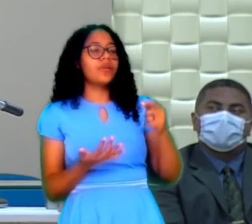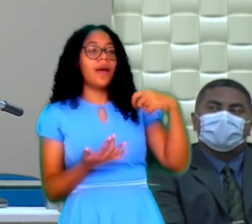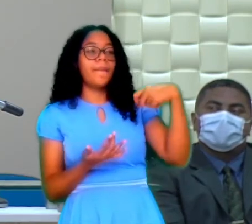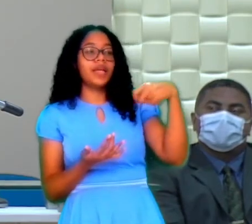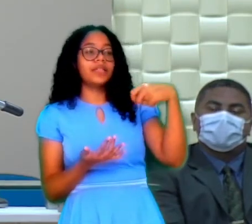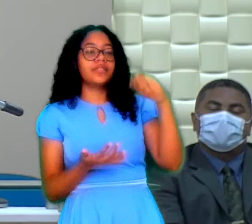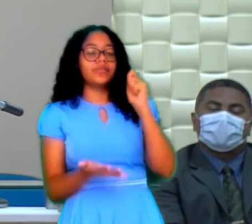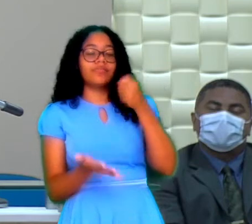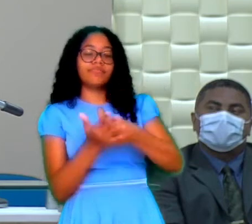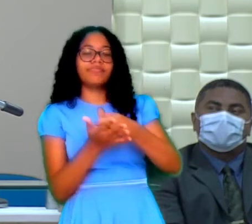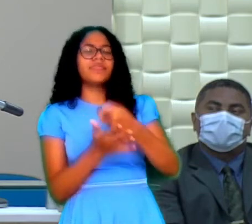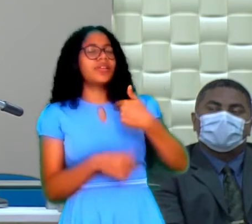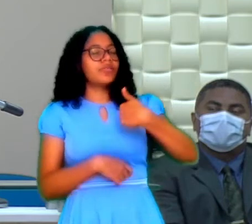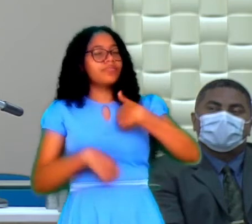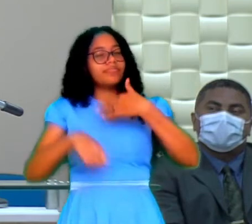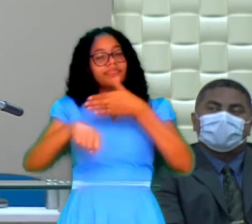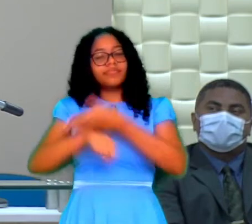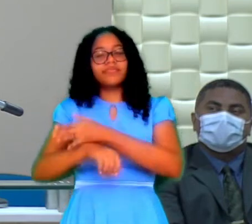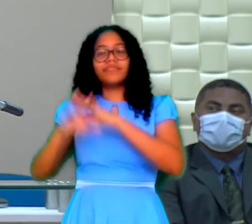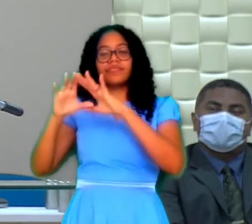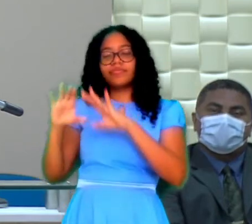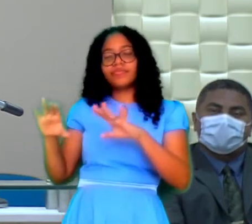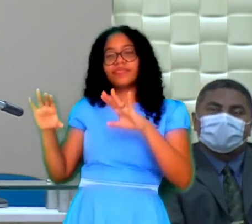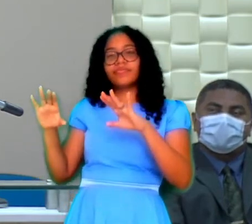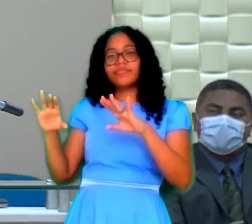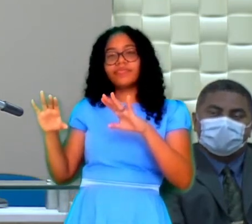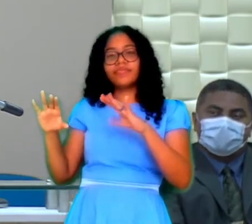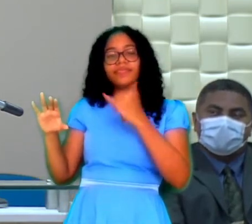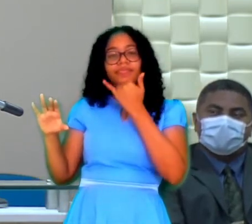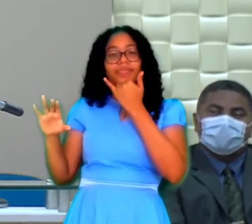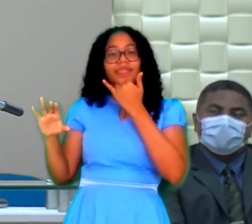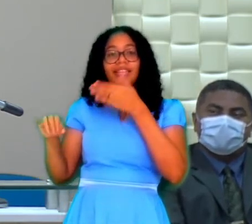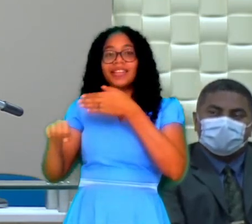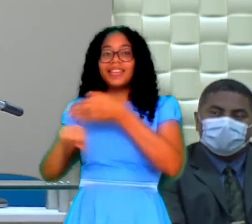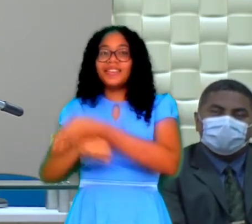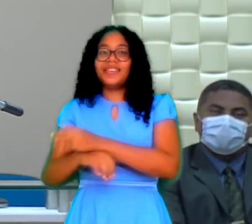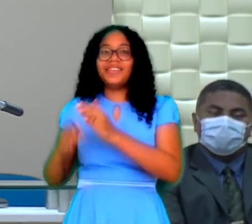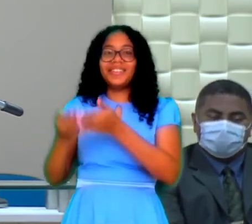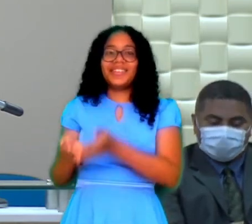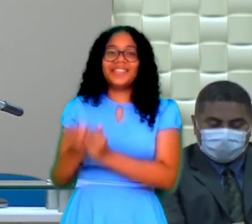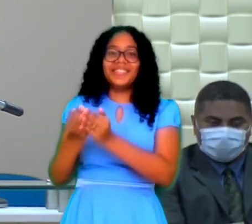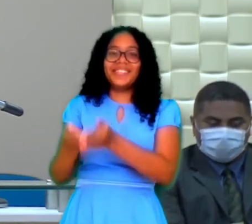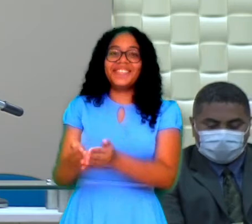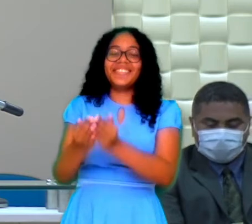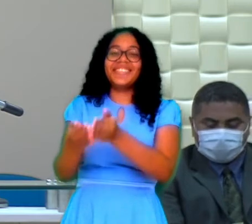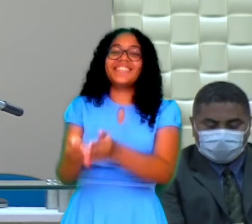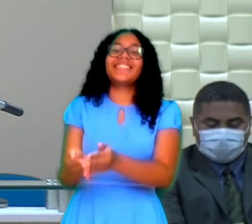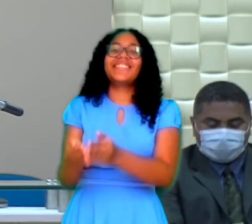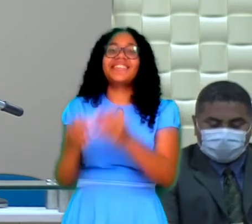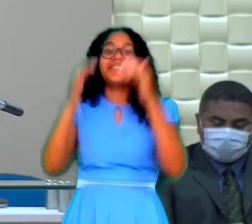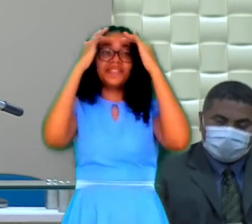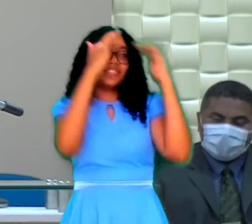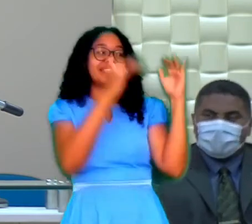ao mar. Jonas disse: assim eu caio fora, mas eu mesmo não me jogo.